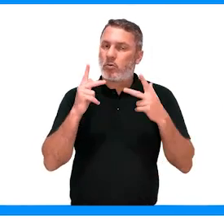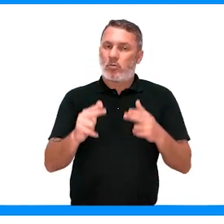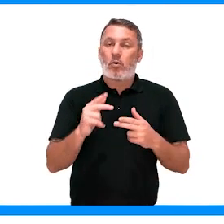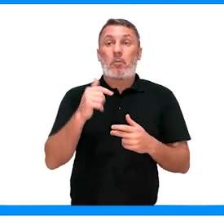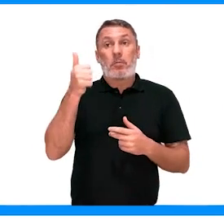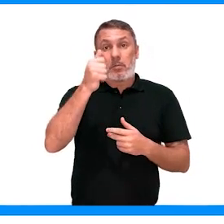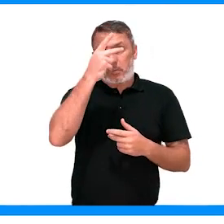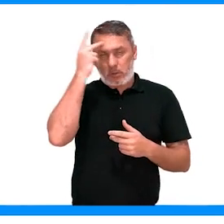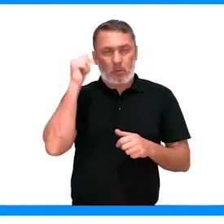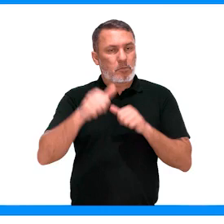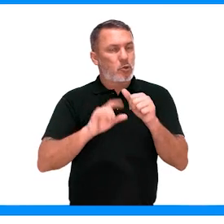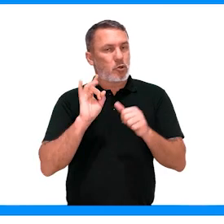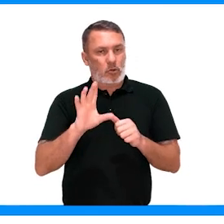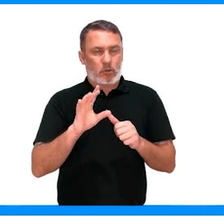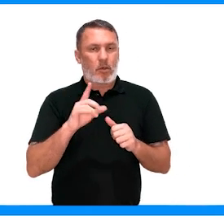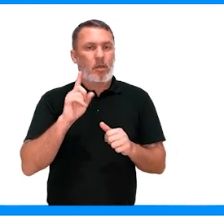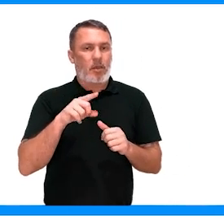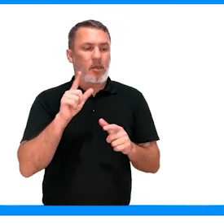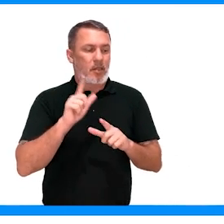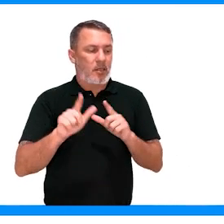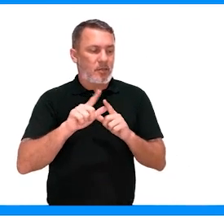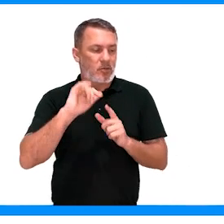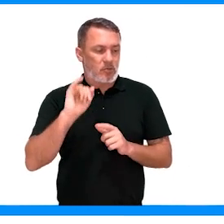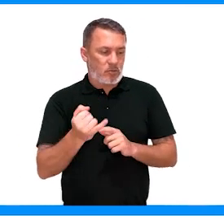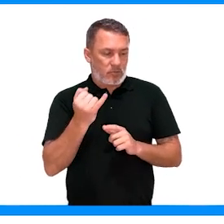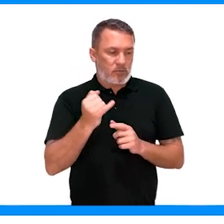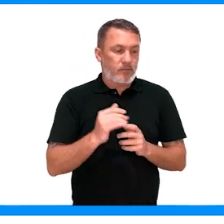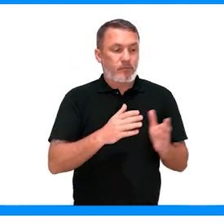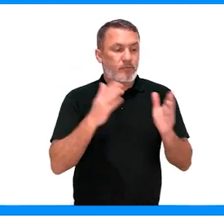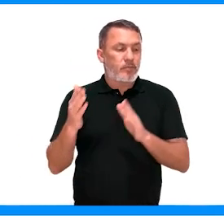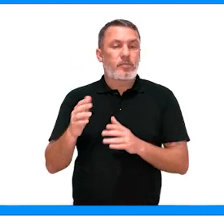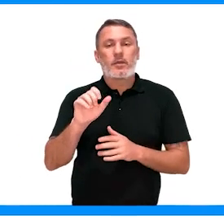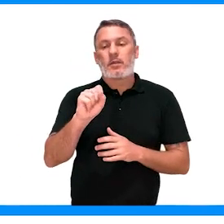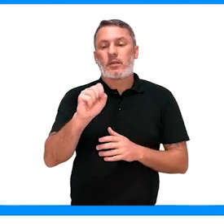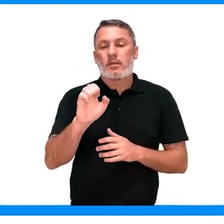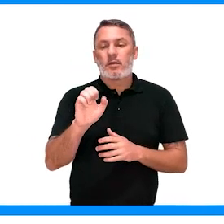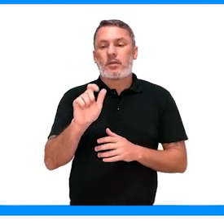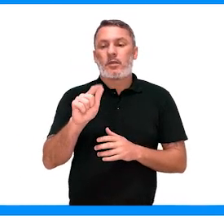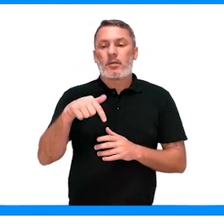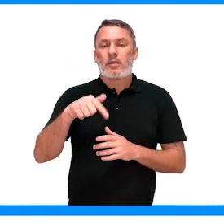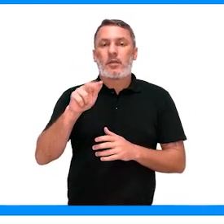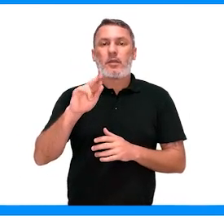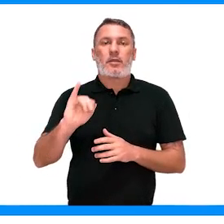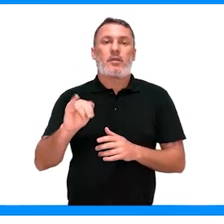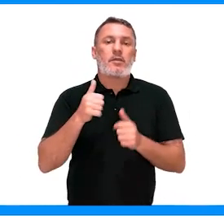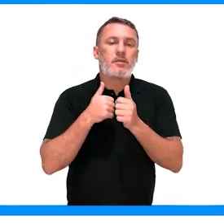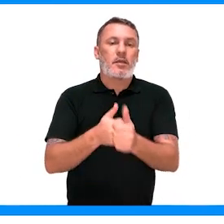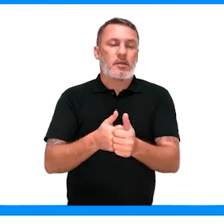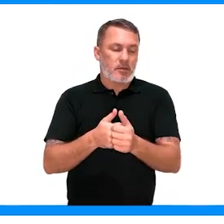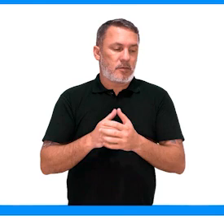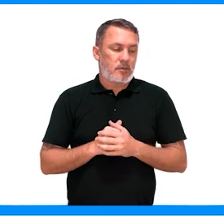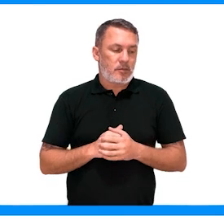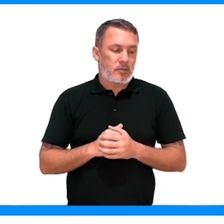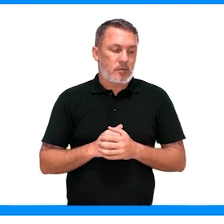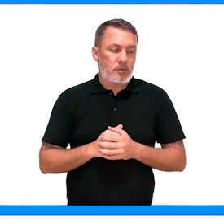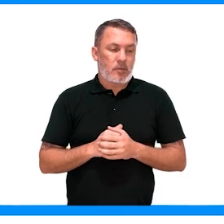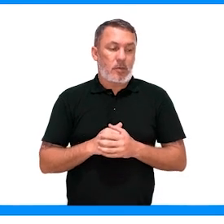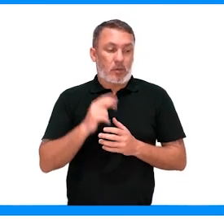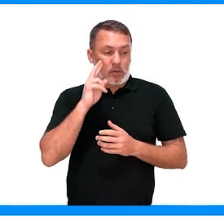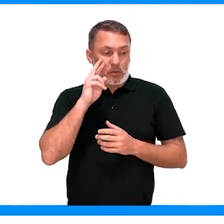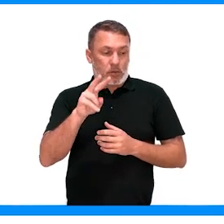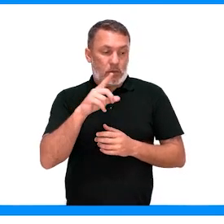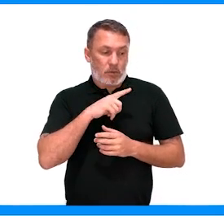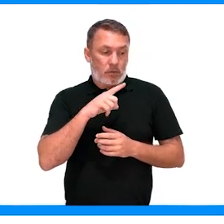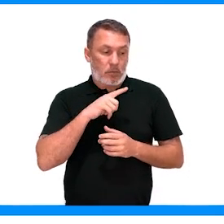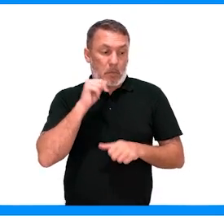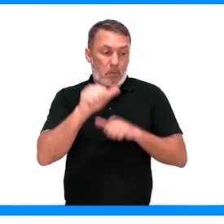corrigís, ellos corrigem. Então, só na primeira pessoa que ele vai sofrer a irregularidade. Agora, o verbinho